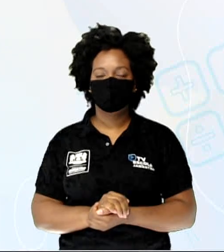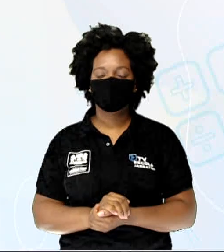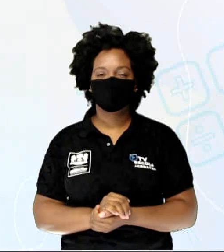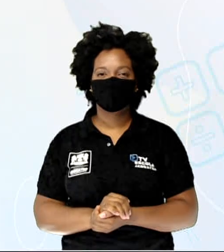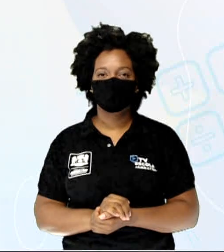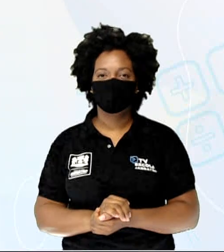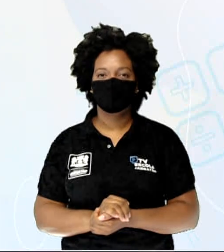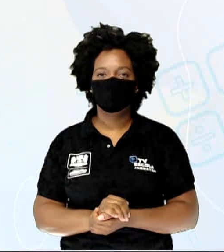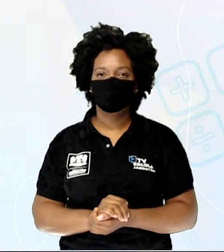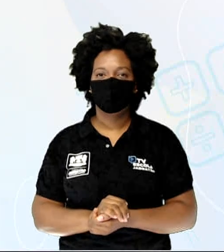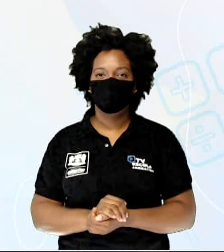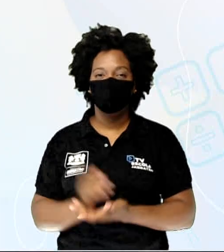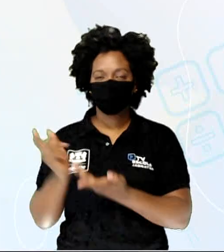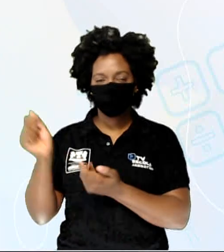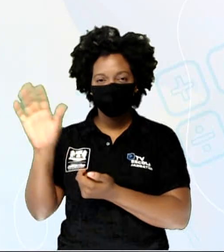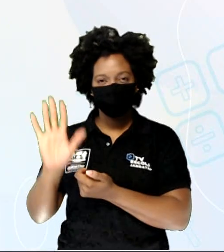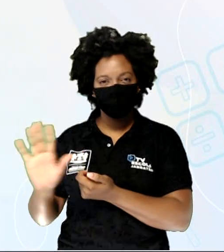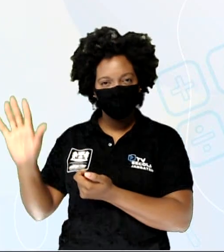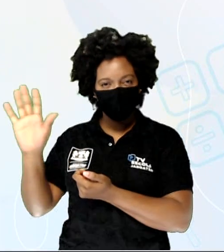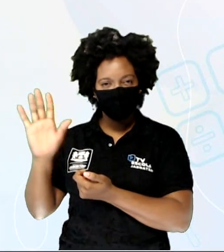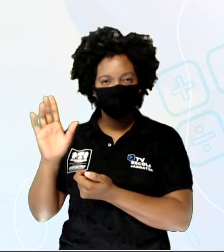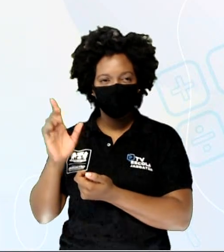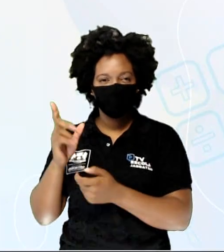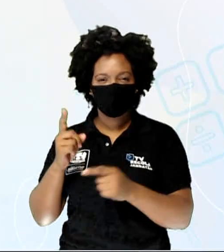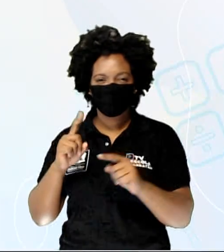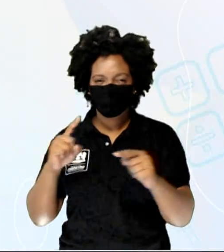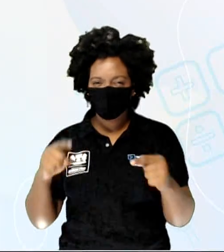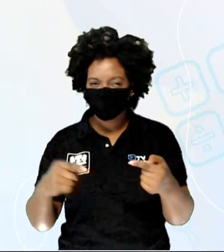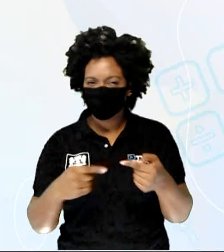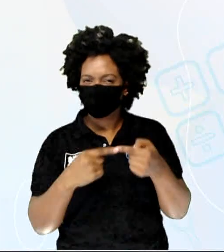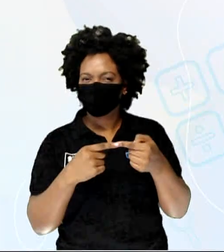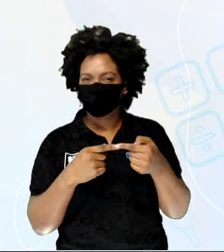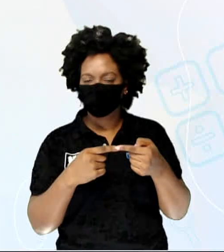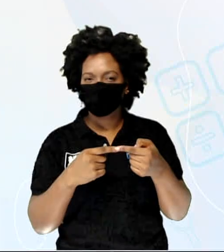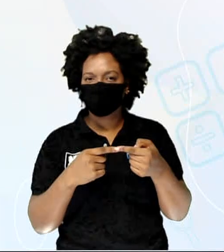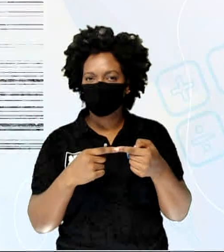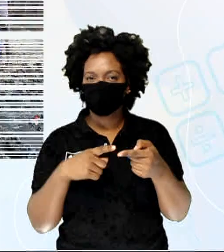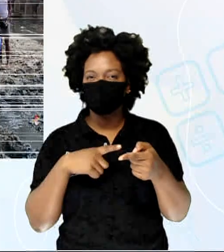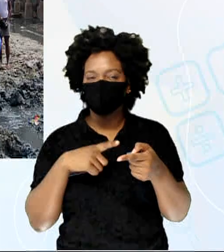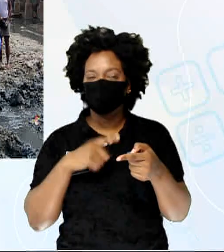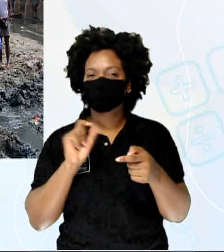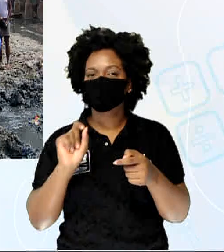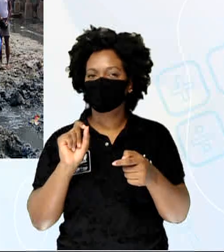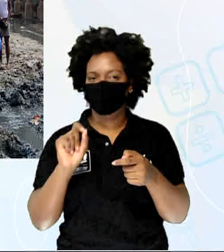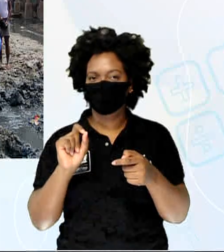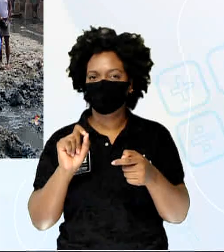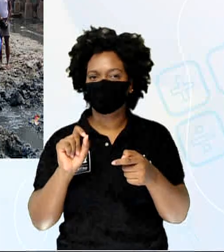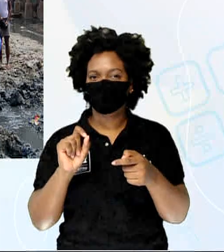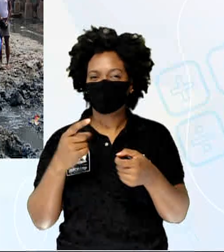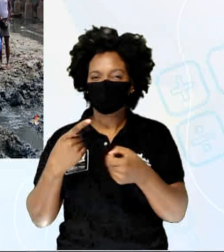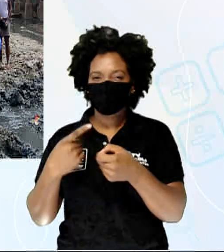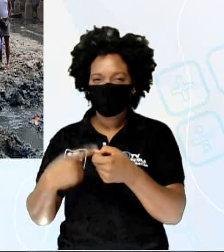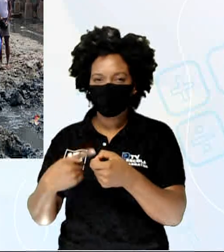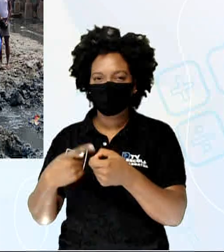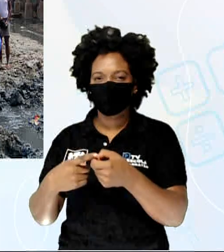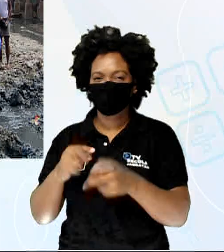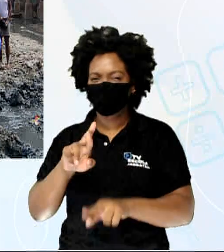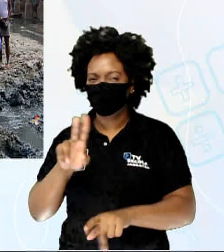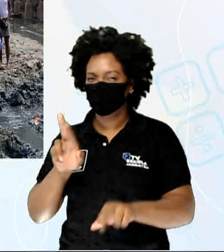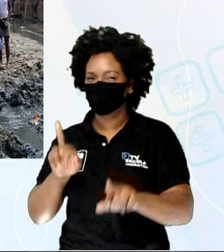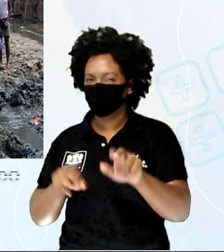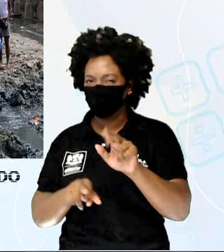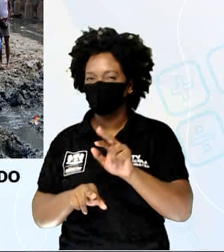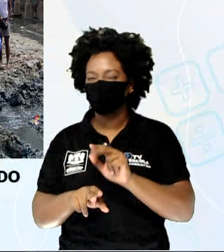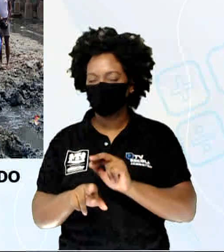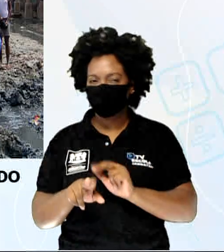Hills. E aí na imagem de confrontação, nós vamos ter também uma outra realidade. Nós